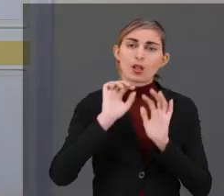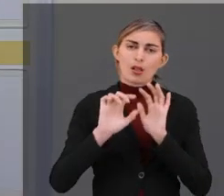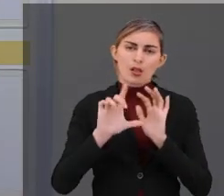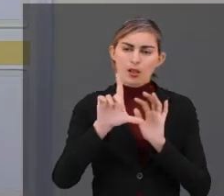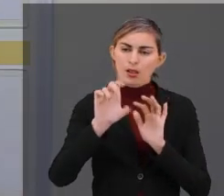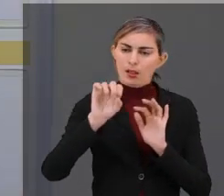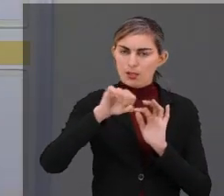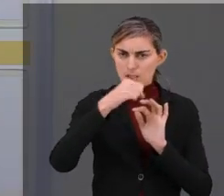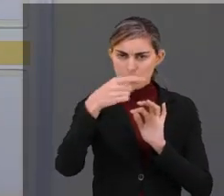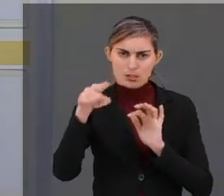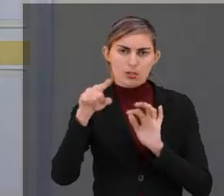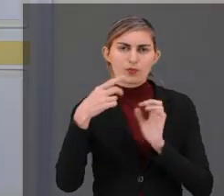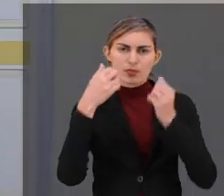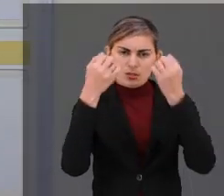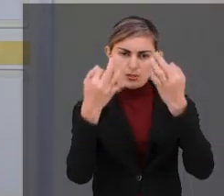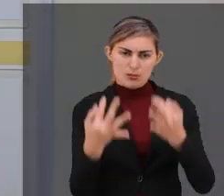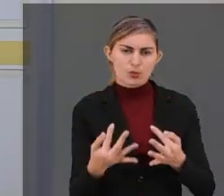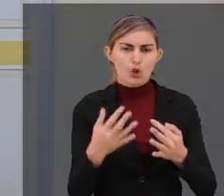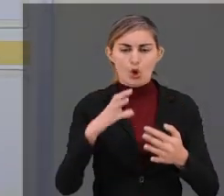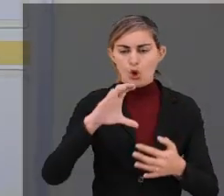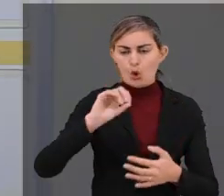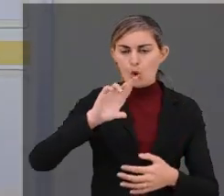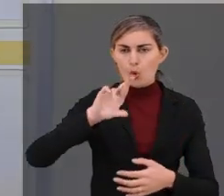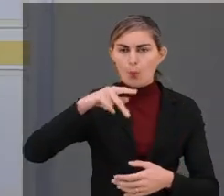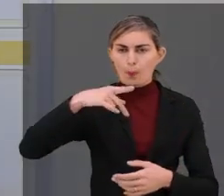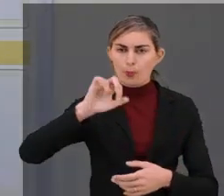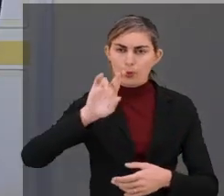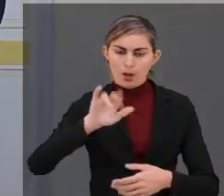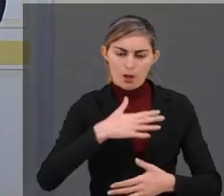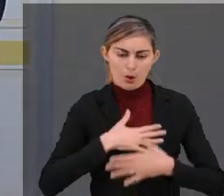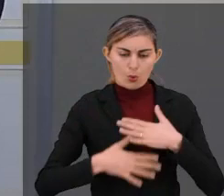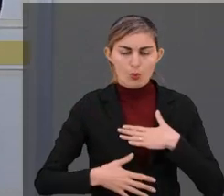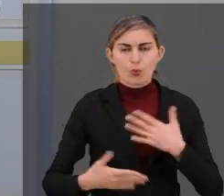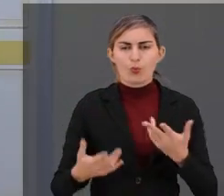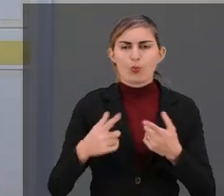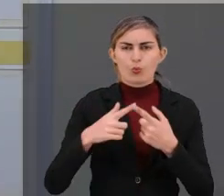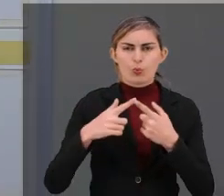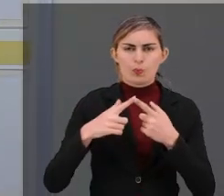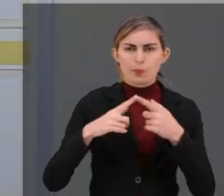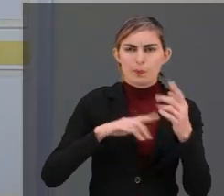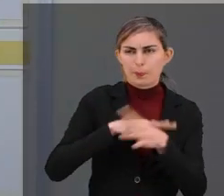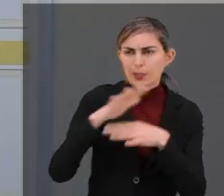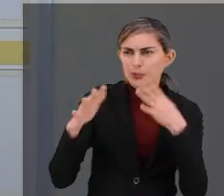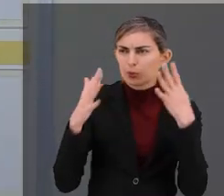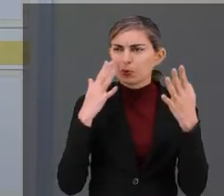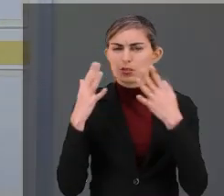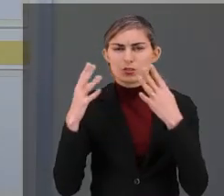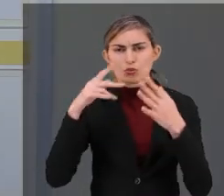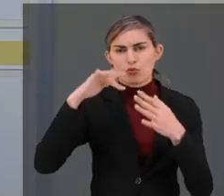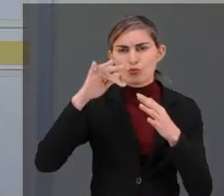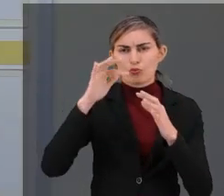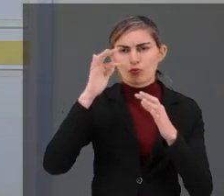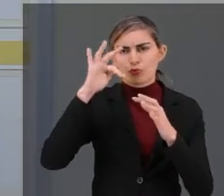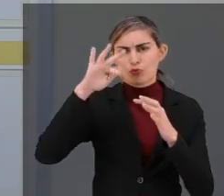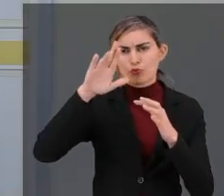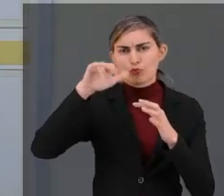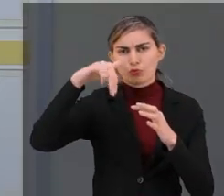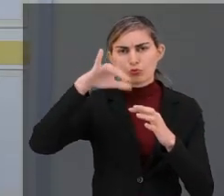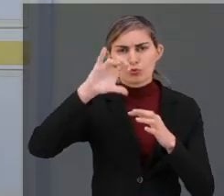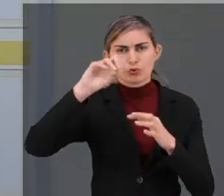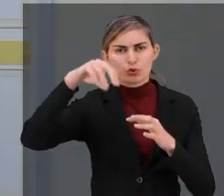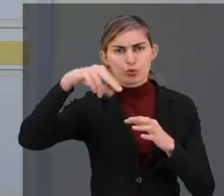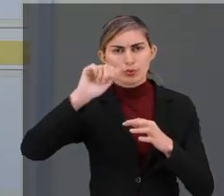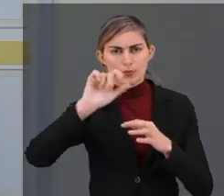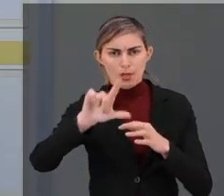lesão, como o senhor mesmo colocou, da lesão corporal e da perturbação funcional. Existe hoje algum caso específico, você